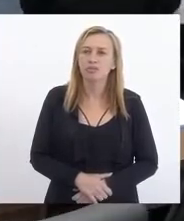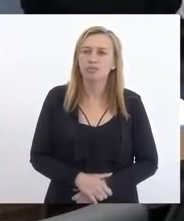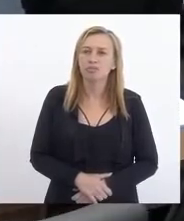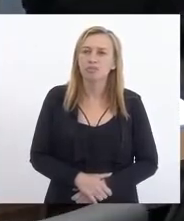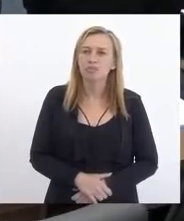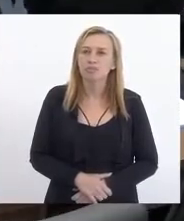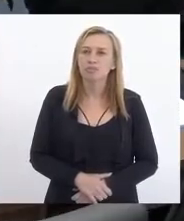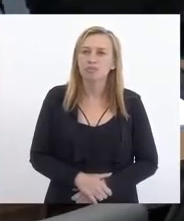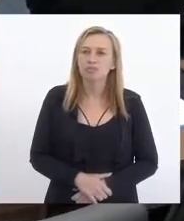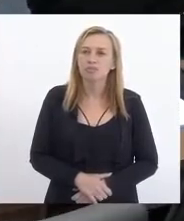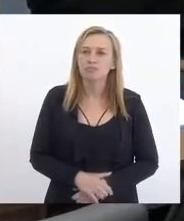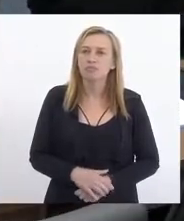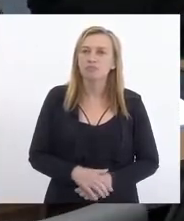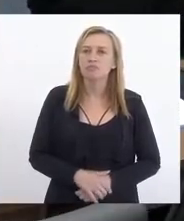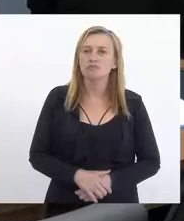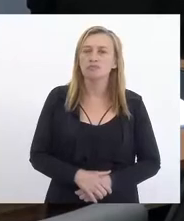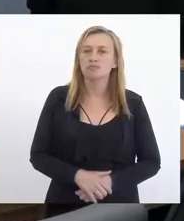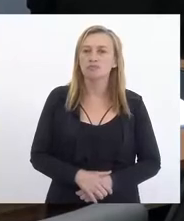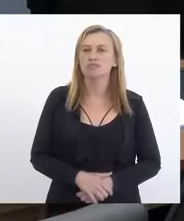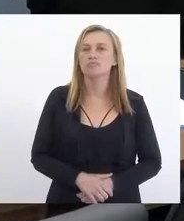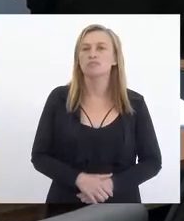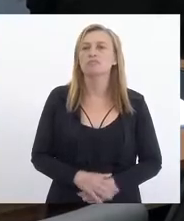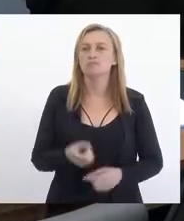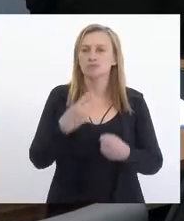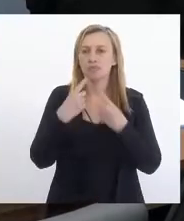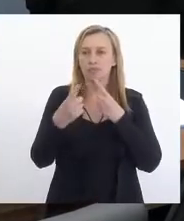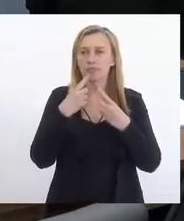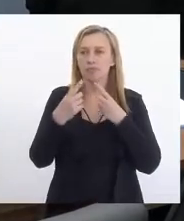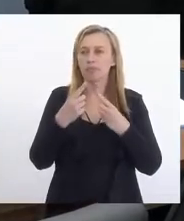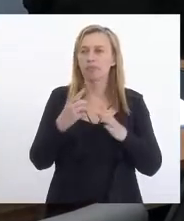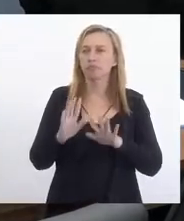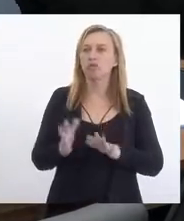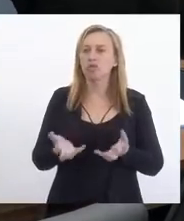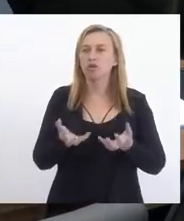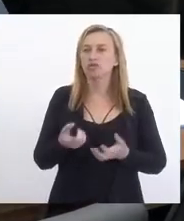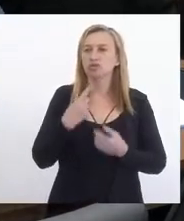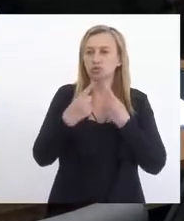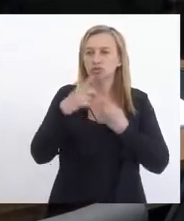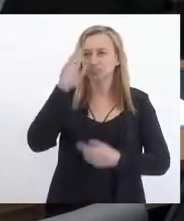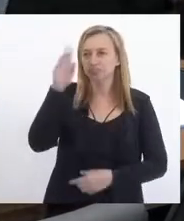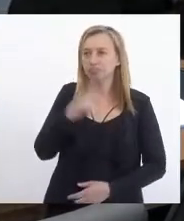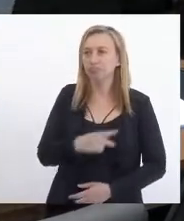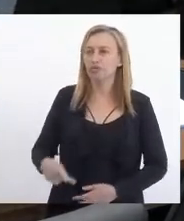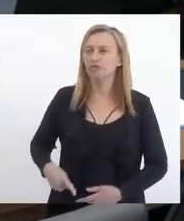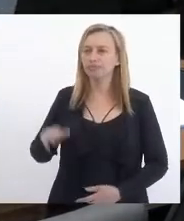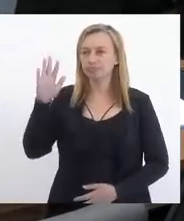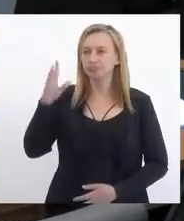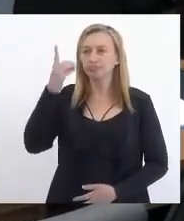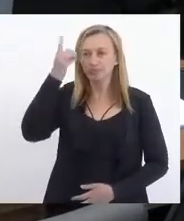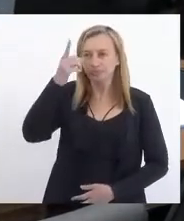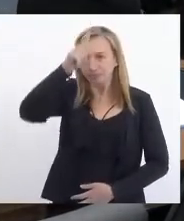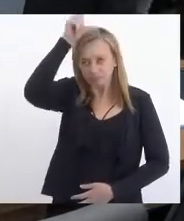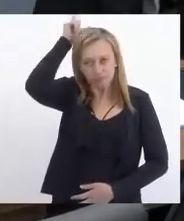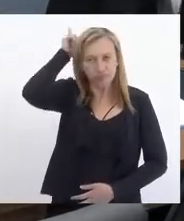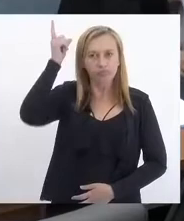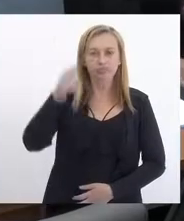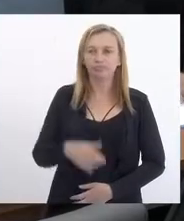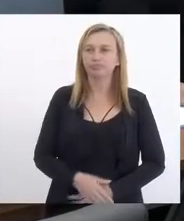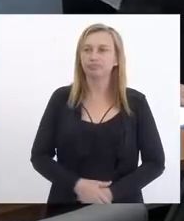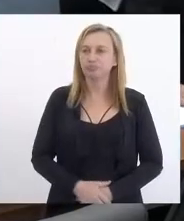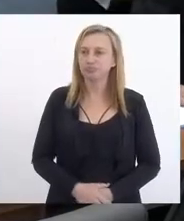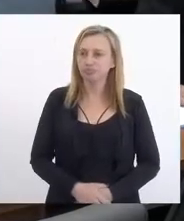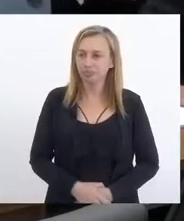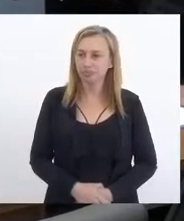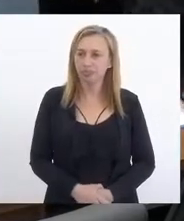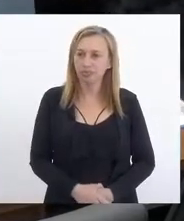Os pareceres emitidos em discussão. Eu queria discutir, senhor presidente. Para discutir, deputado Luiz Paulo.